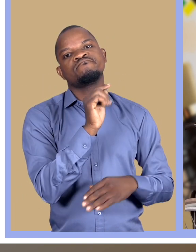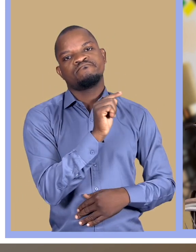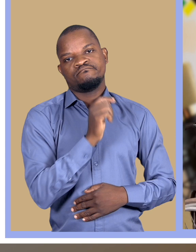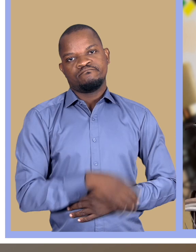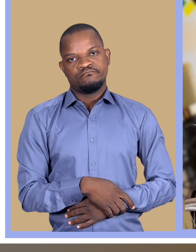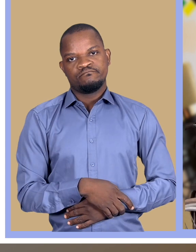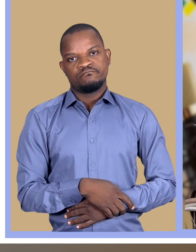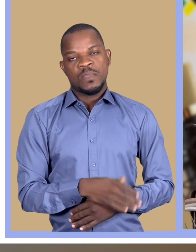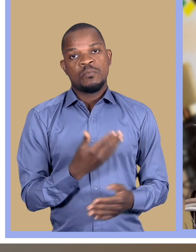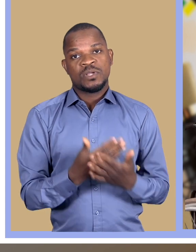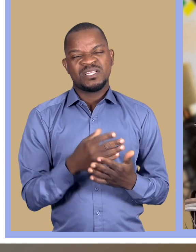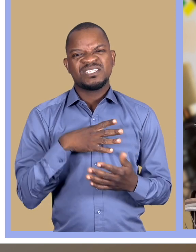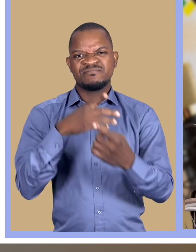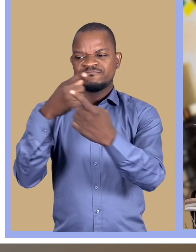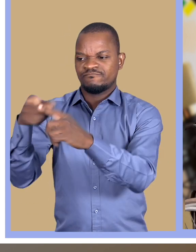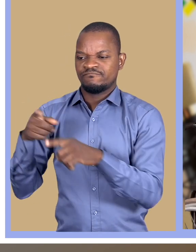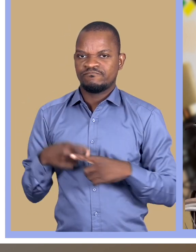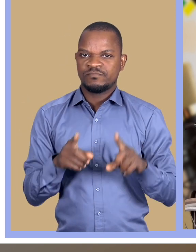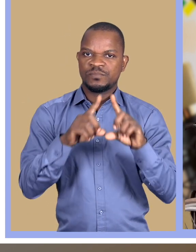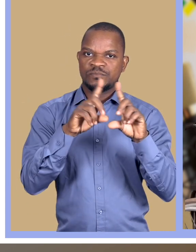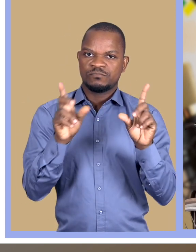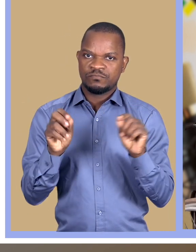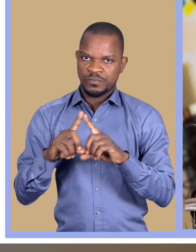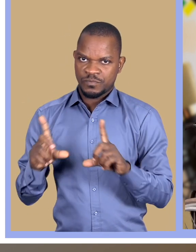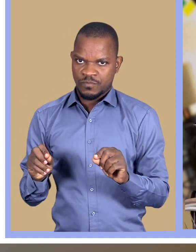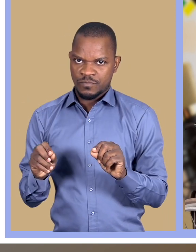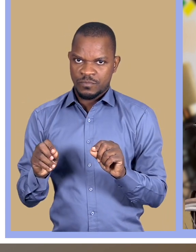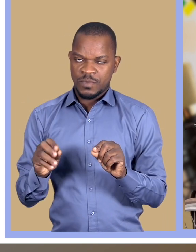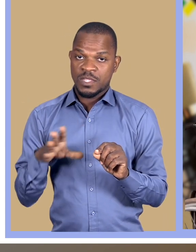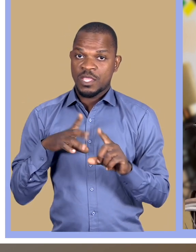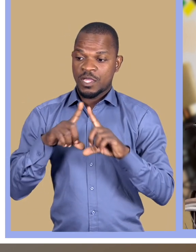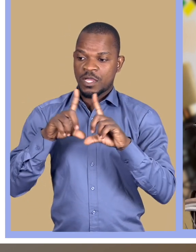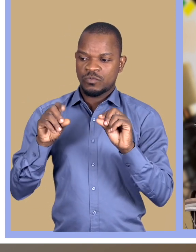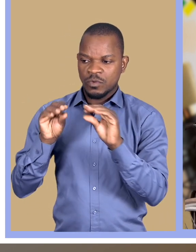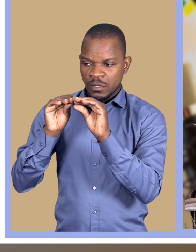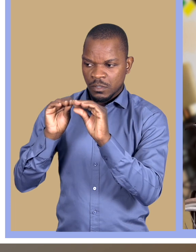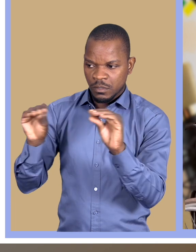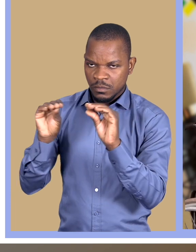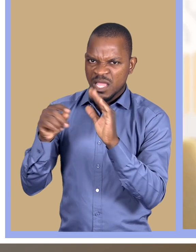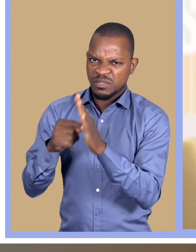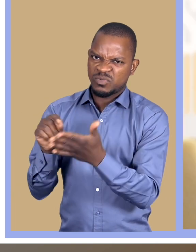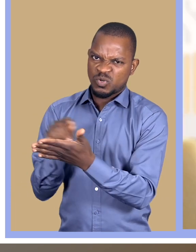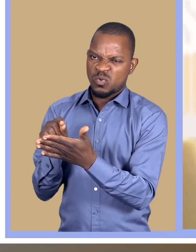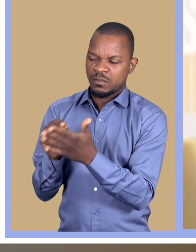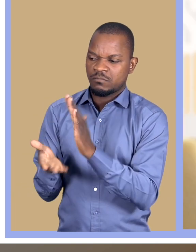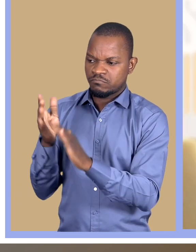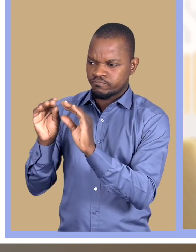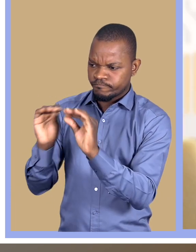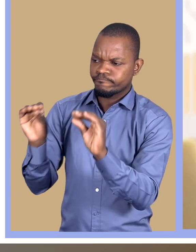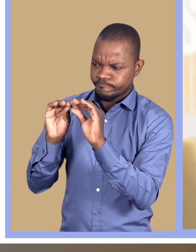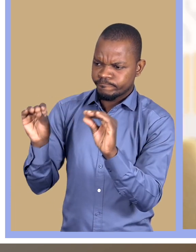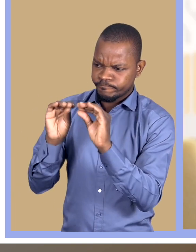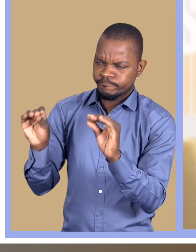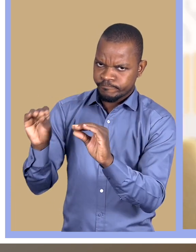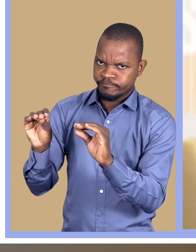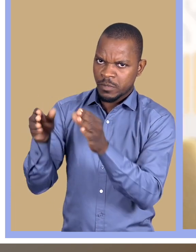diferentes pilares. Temos a questão educacional, que nós esperamos que, por exemplo, o sistema educativo de um país prepare o